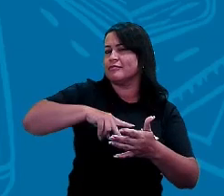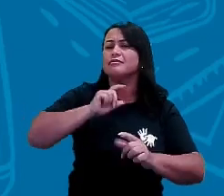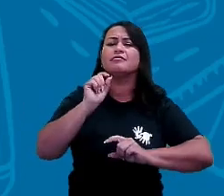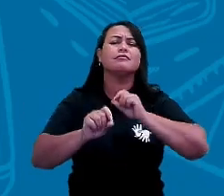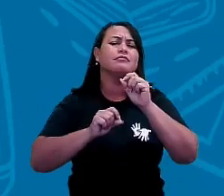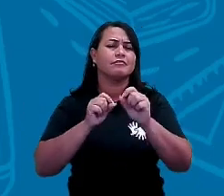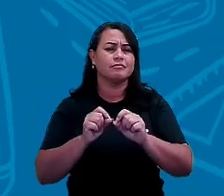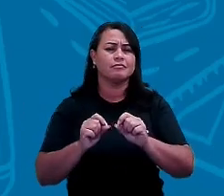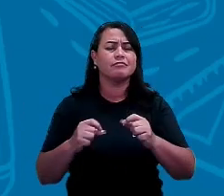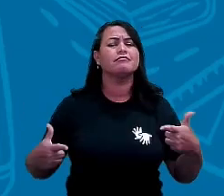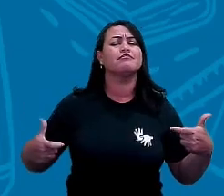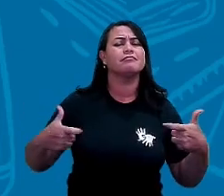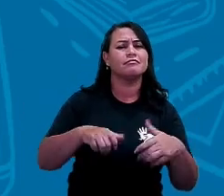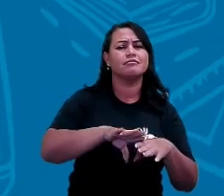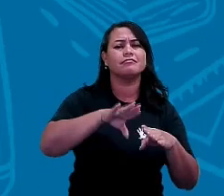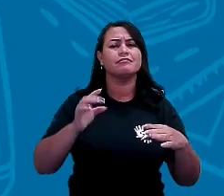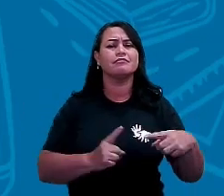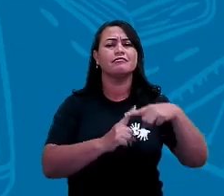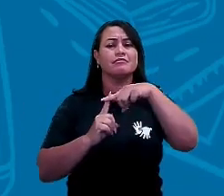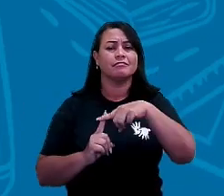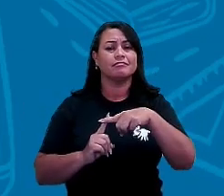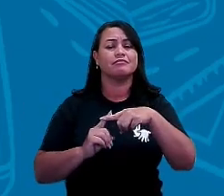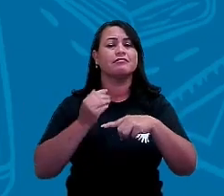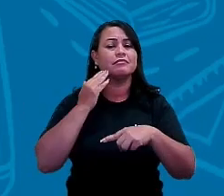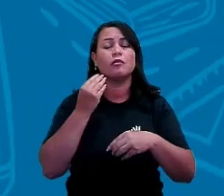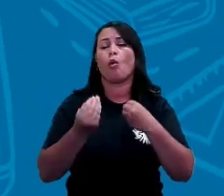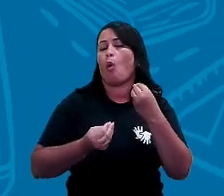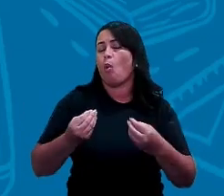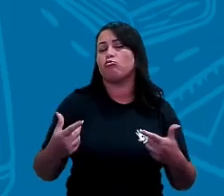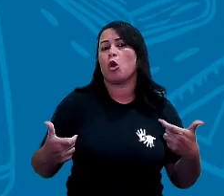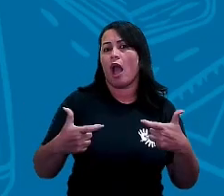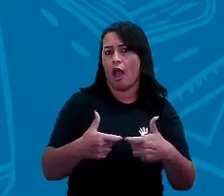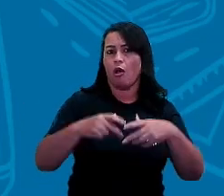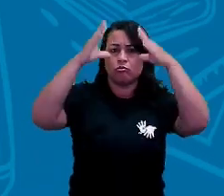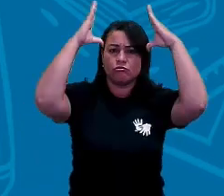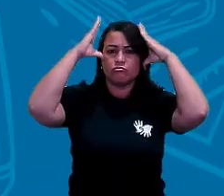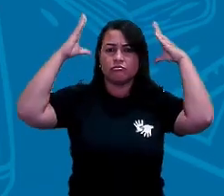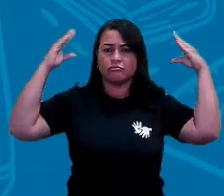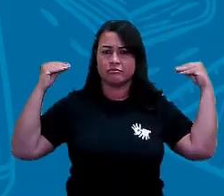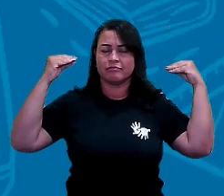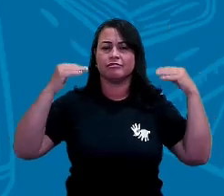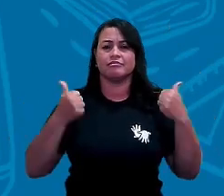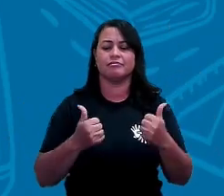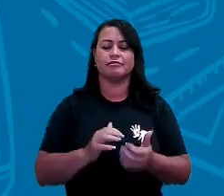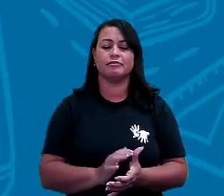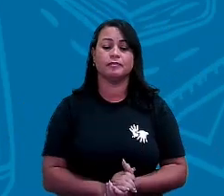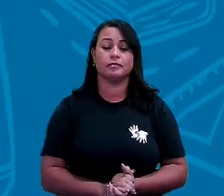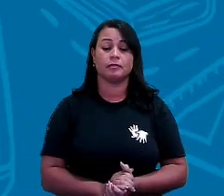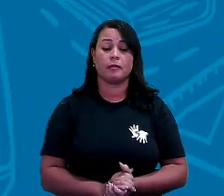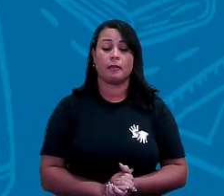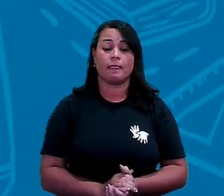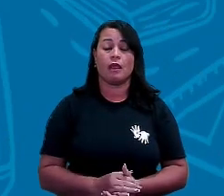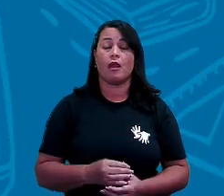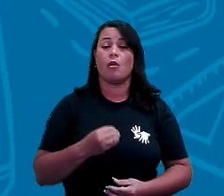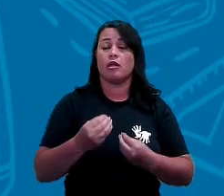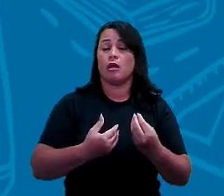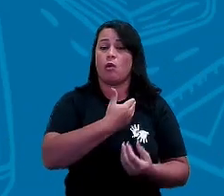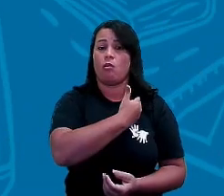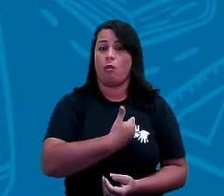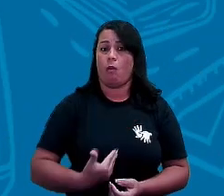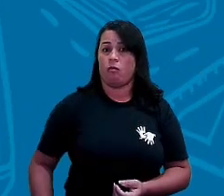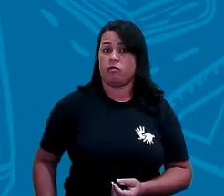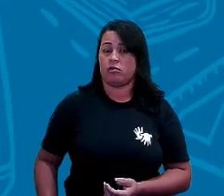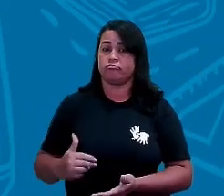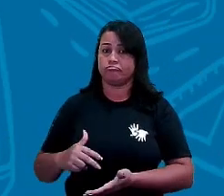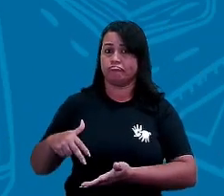a Batalha do Monte das Tabocas, ou Guerra contra os Holandeses. Para governar Pernambuco,